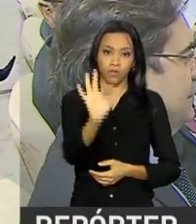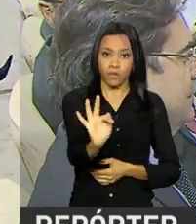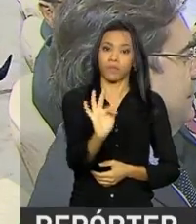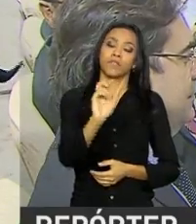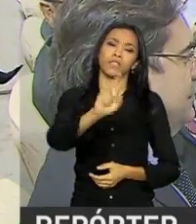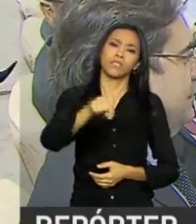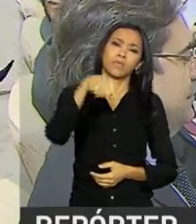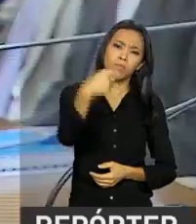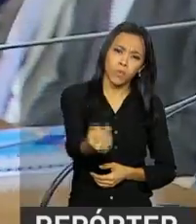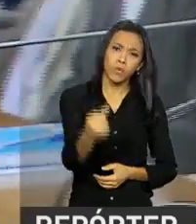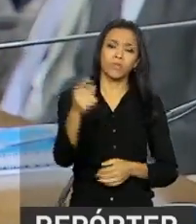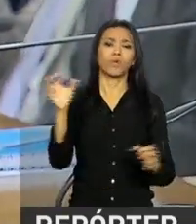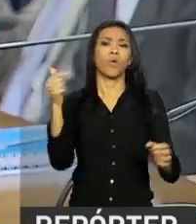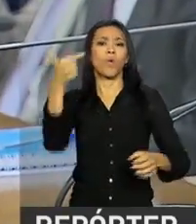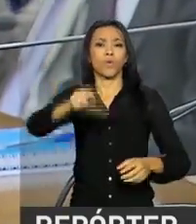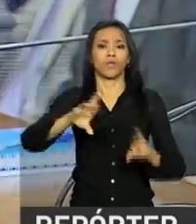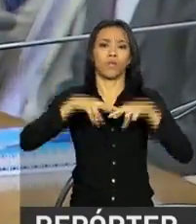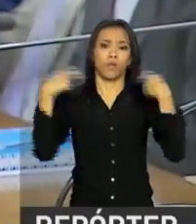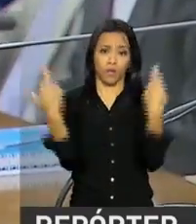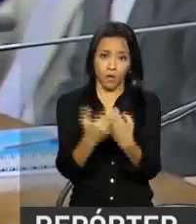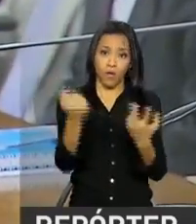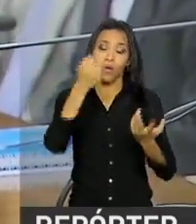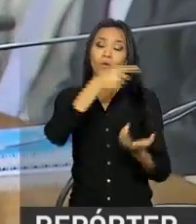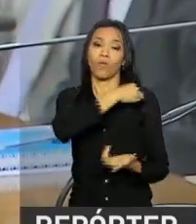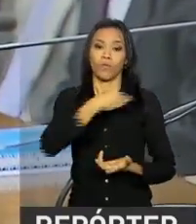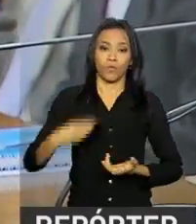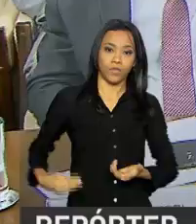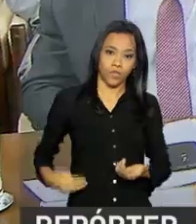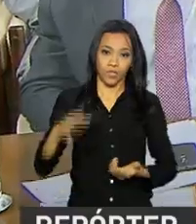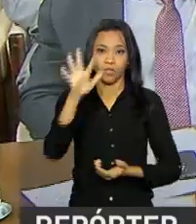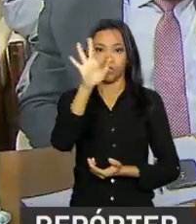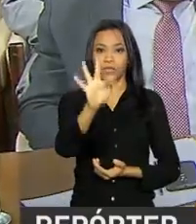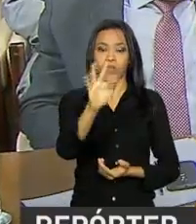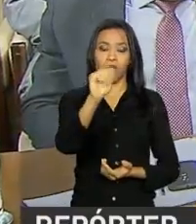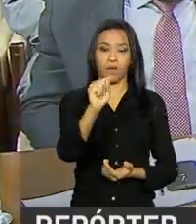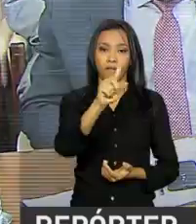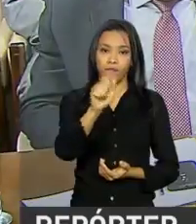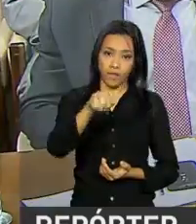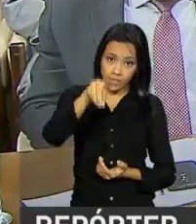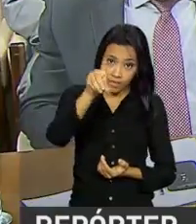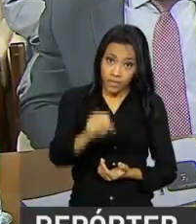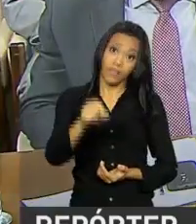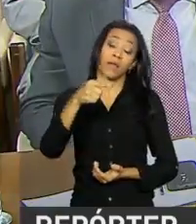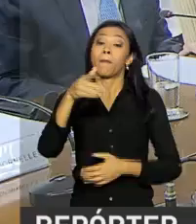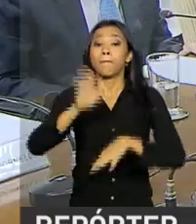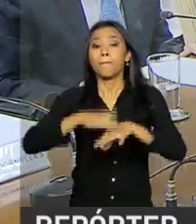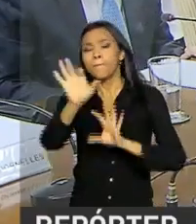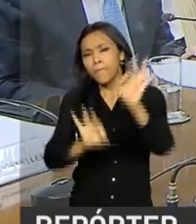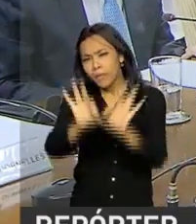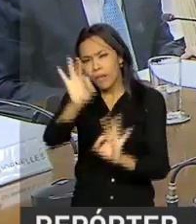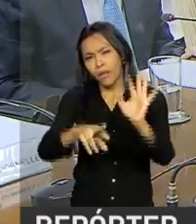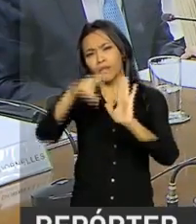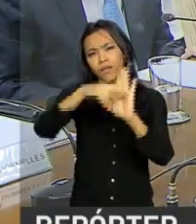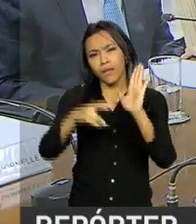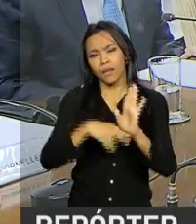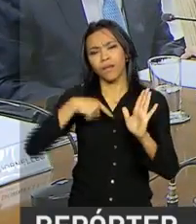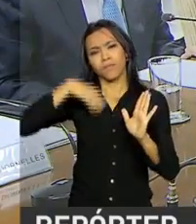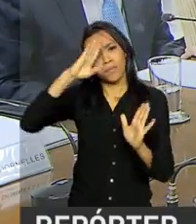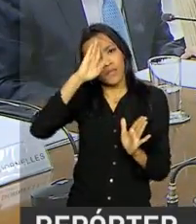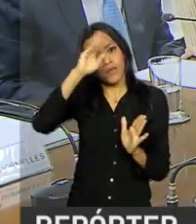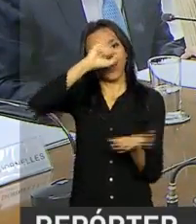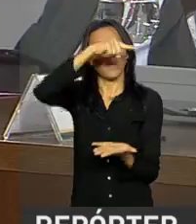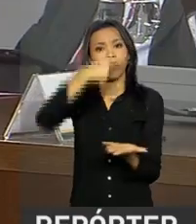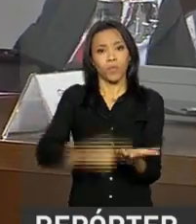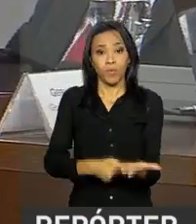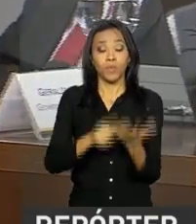continuidade com uma reunião com o ministro da Fazenda Henrique Meireles etapas que prepararam a discussão para o principal compromisso